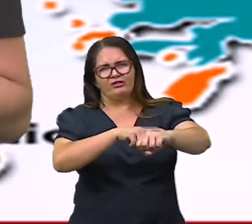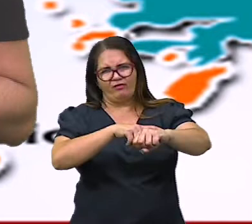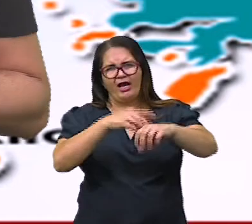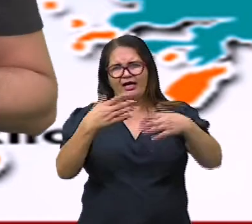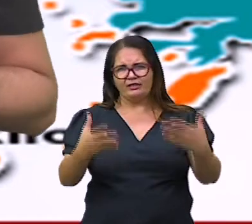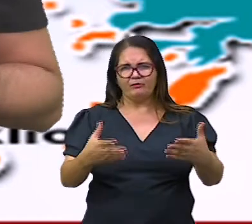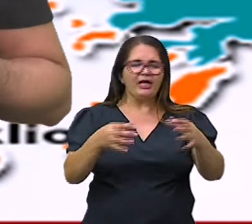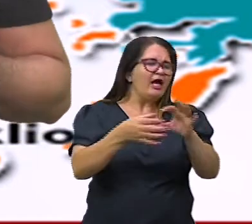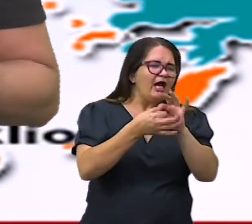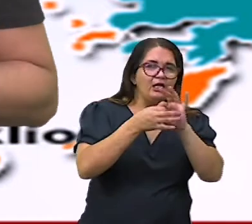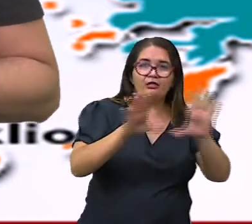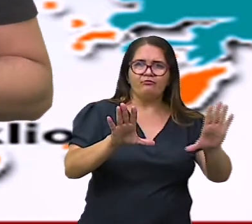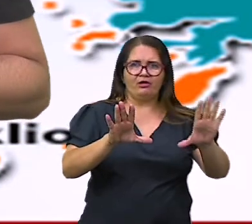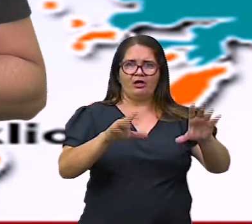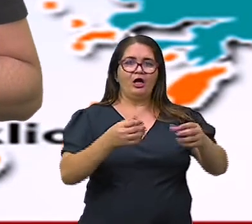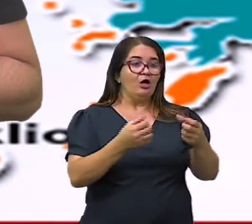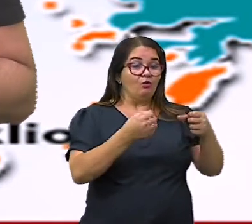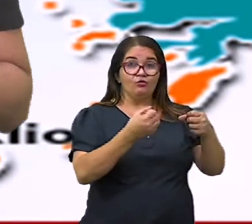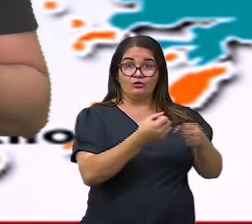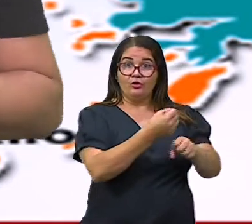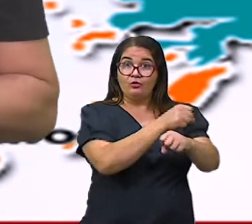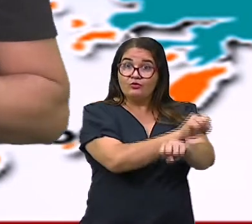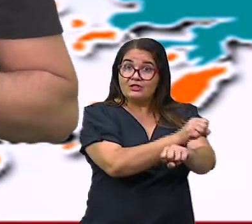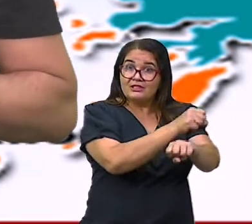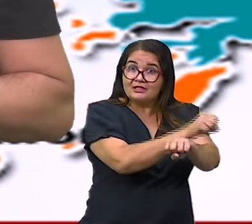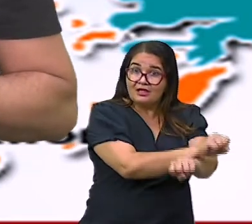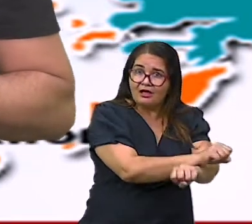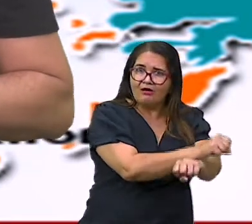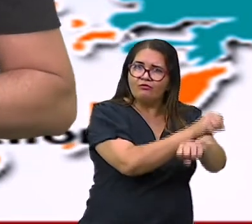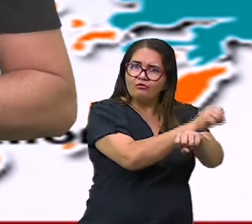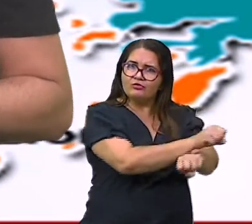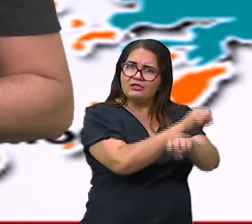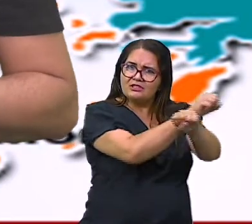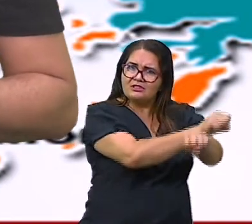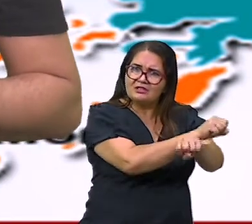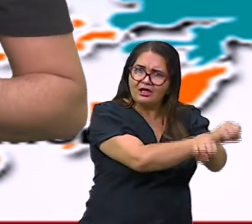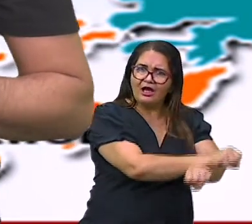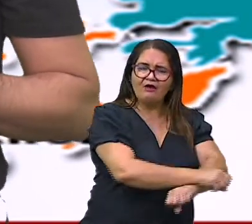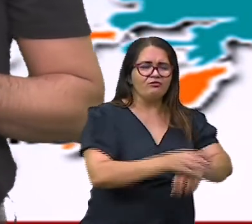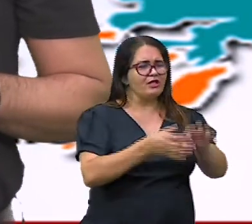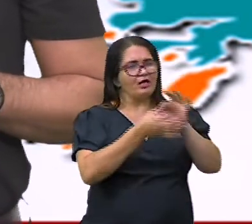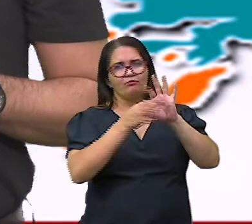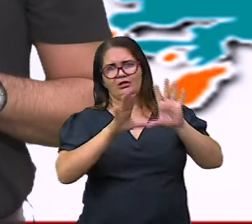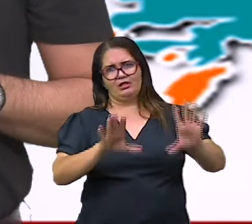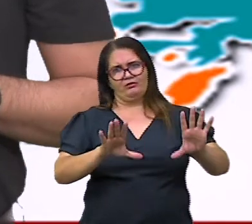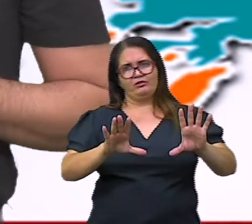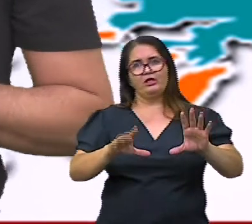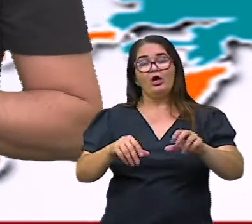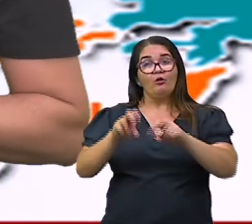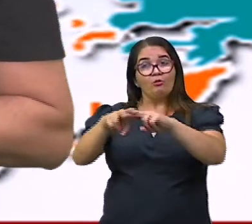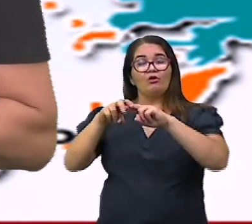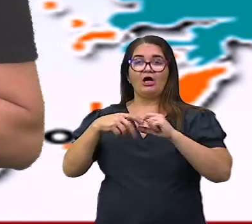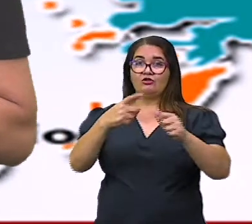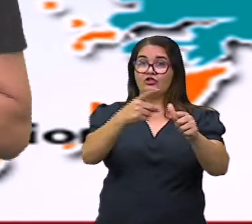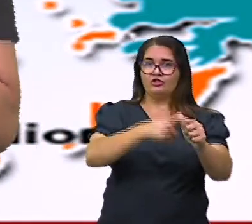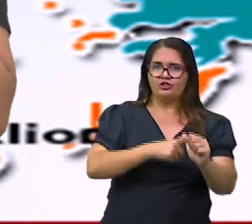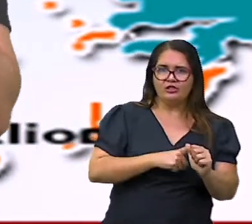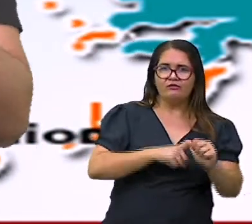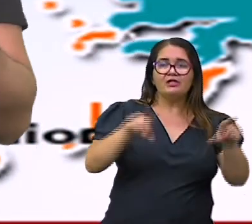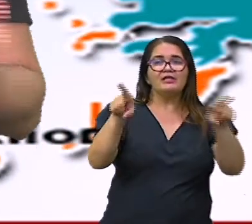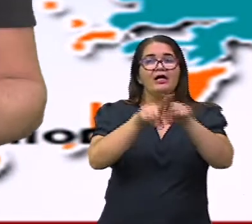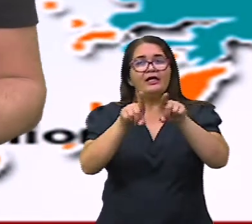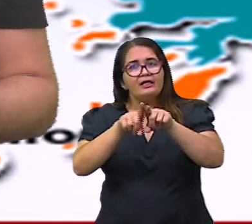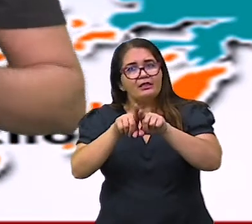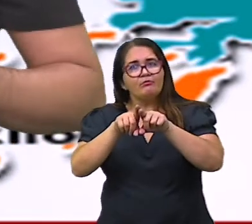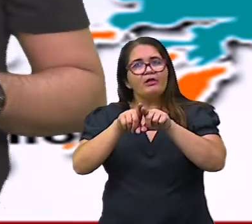dessas cidades ocorreu durante o período clássico e a história grega é marcada pela rivalidade entre elas.